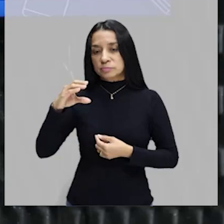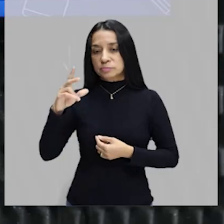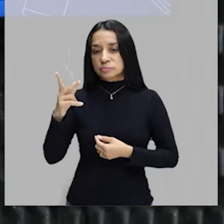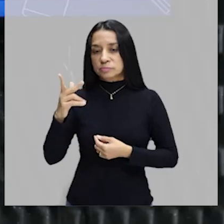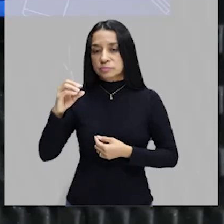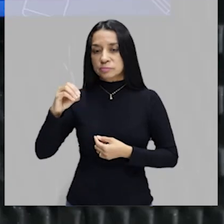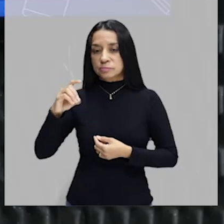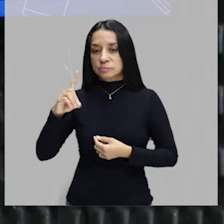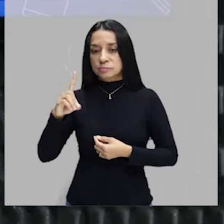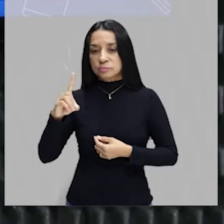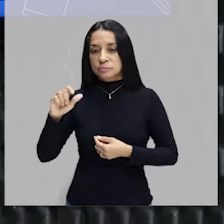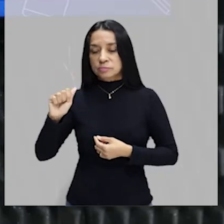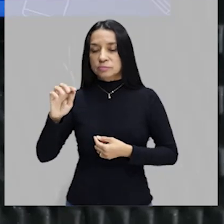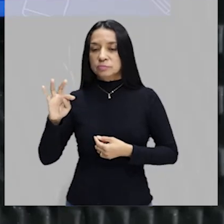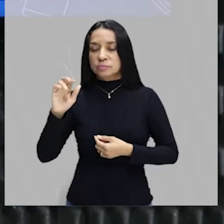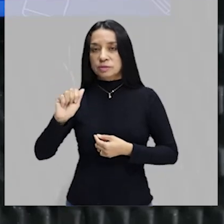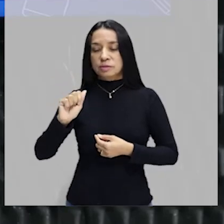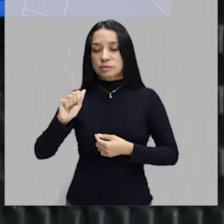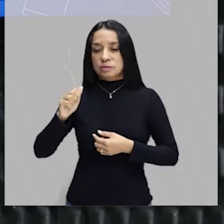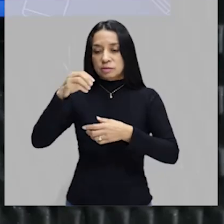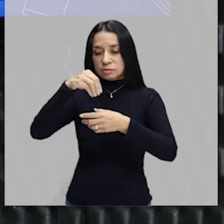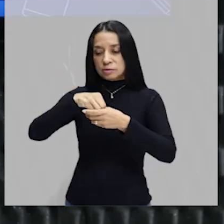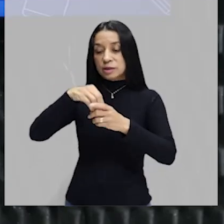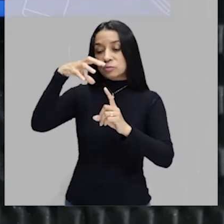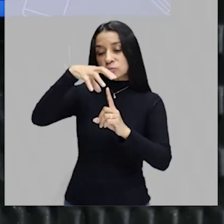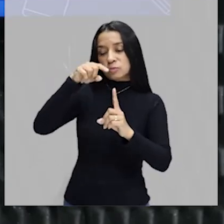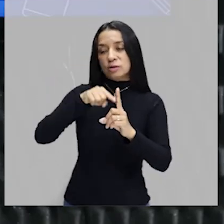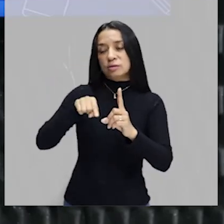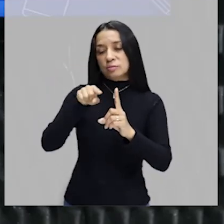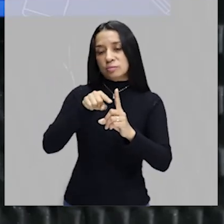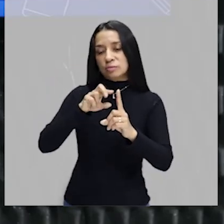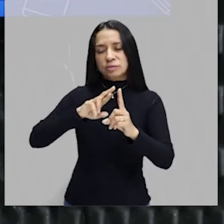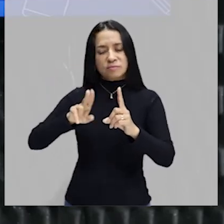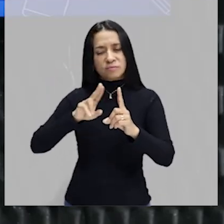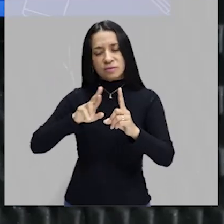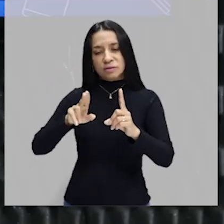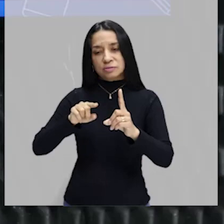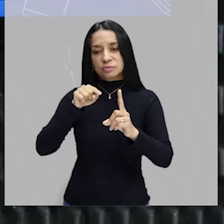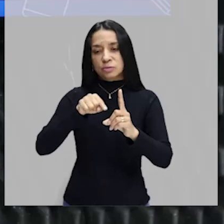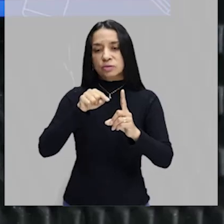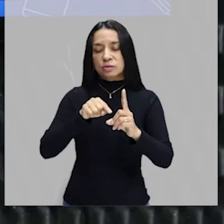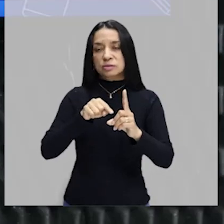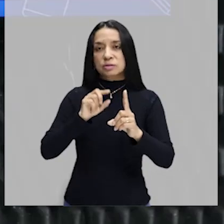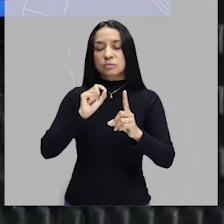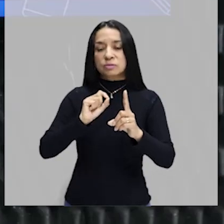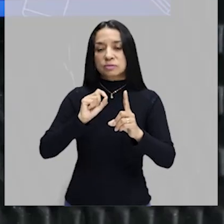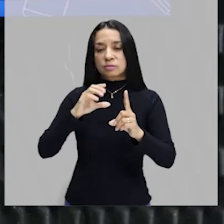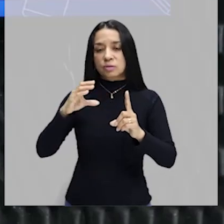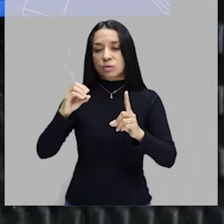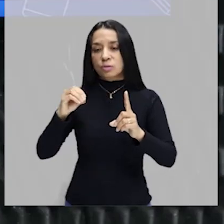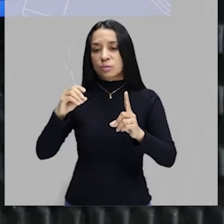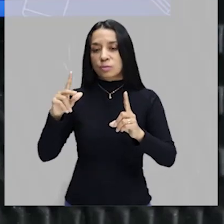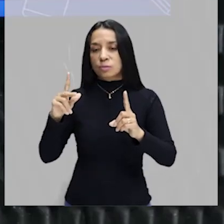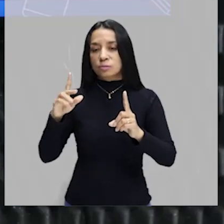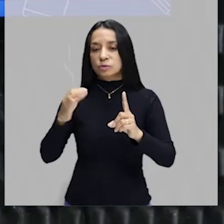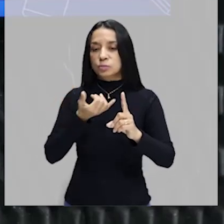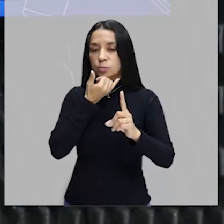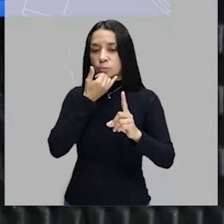Chordata. Tá? Dentro do reino animalia tem vários filos, eu não vou mencionar, mas um desses filos é o filo